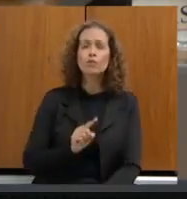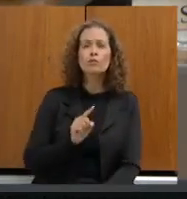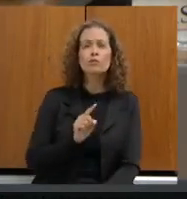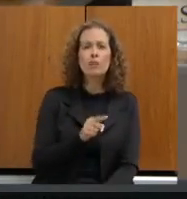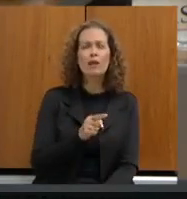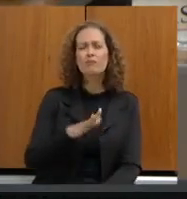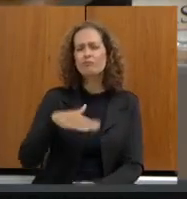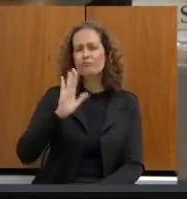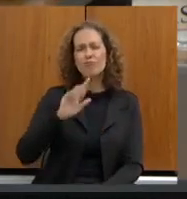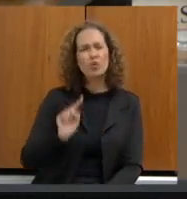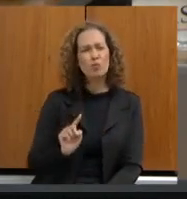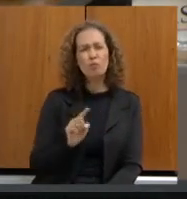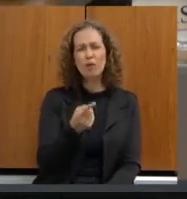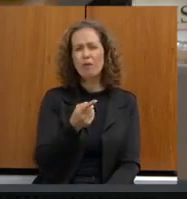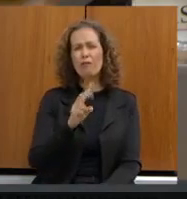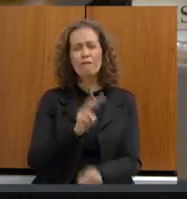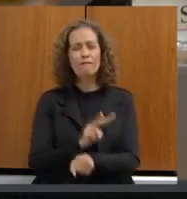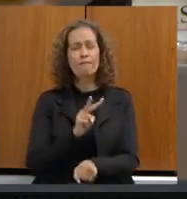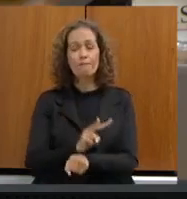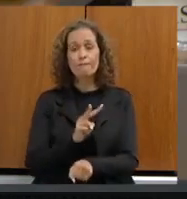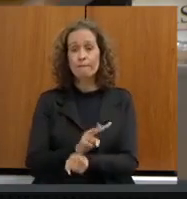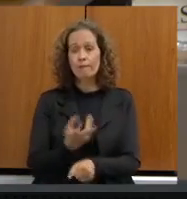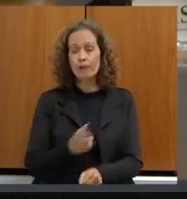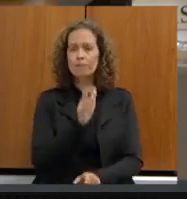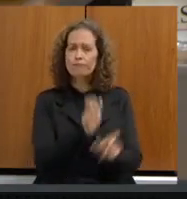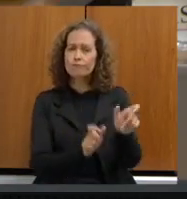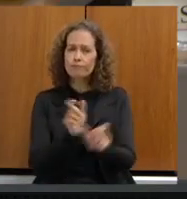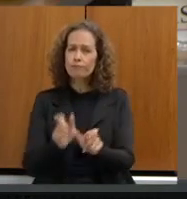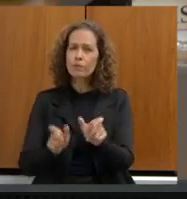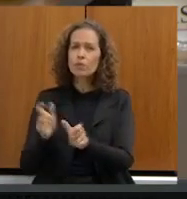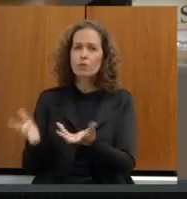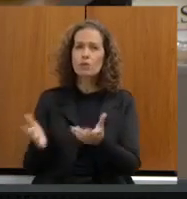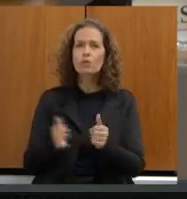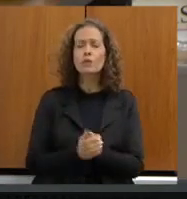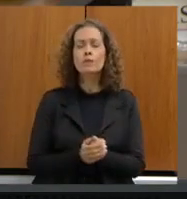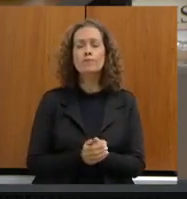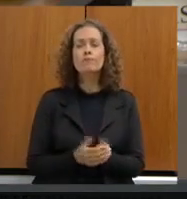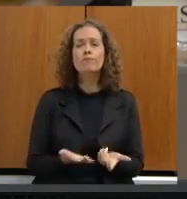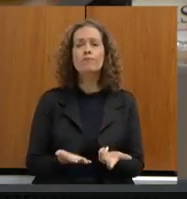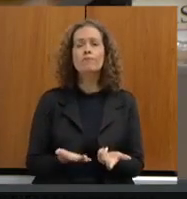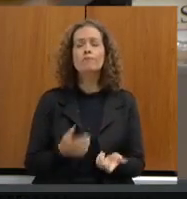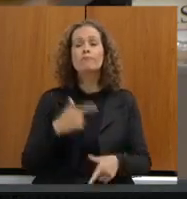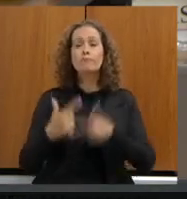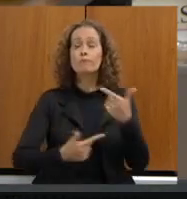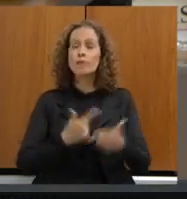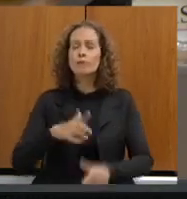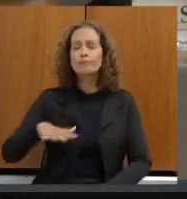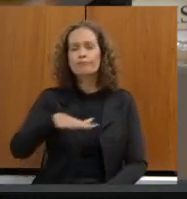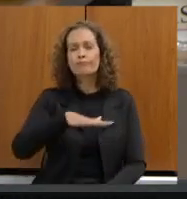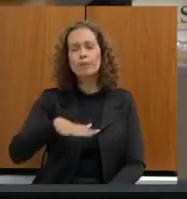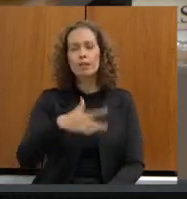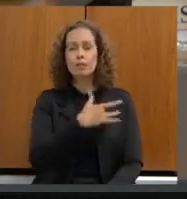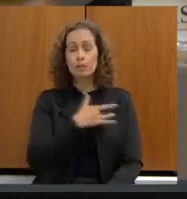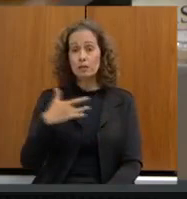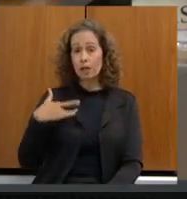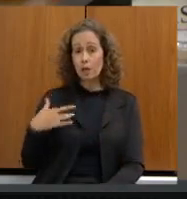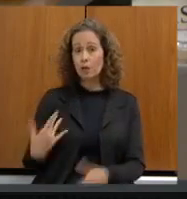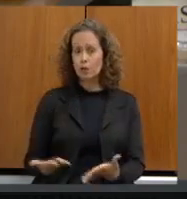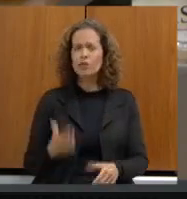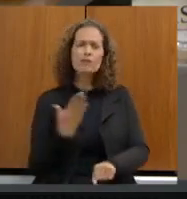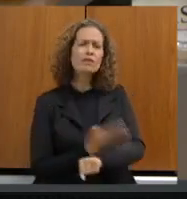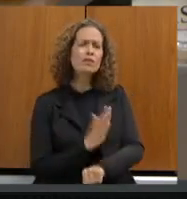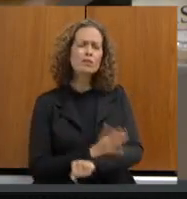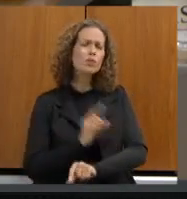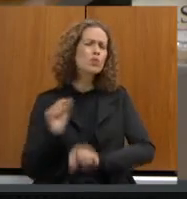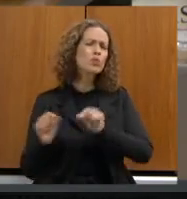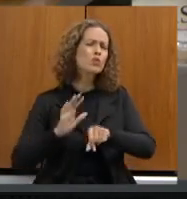inclusões há entre oficiais e praças e oficiais de saúde quadro saúde também o tempo de treinamento o que é que nós